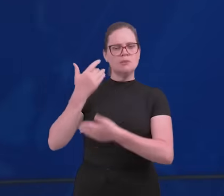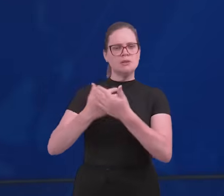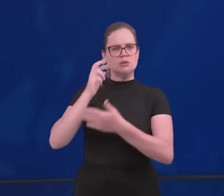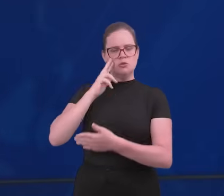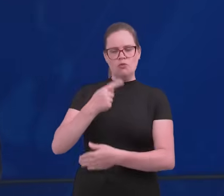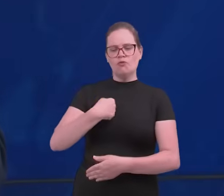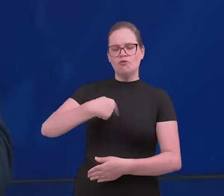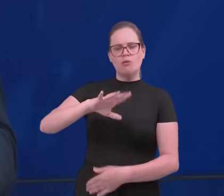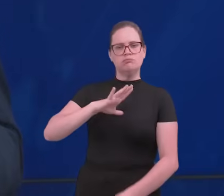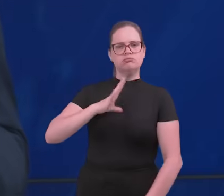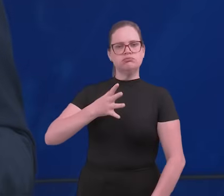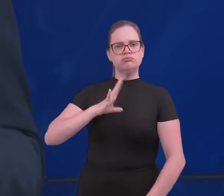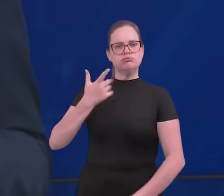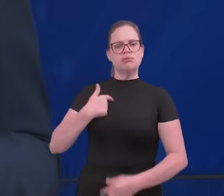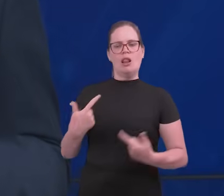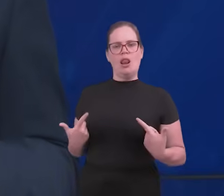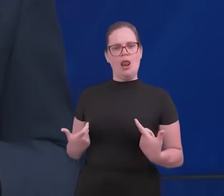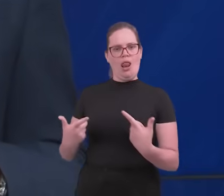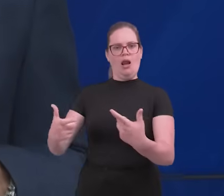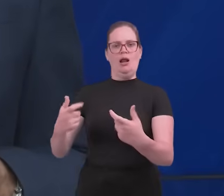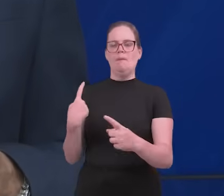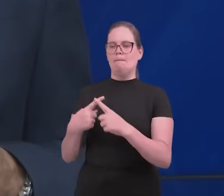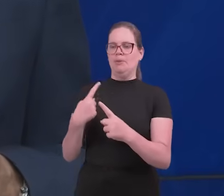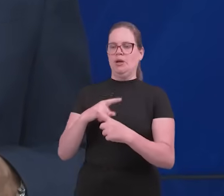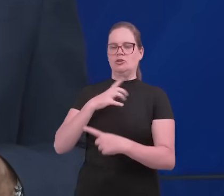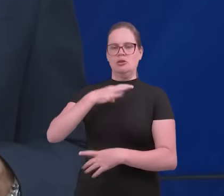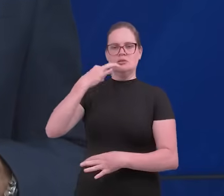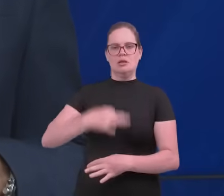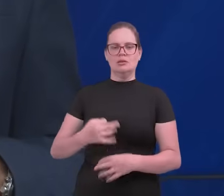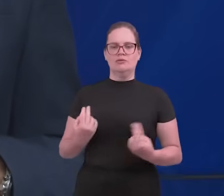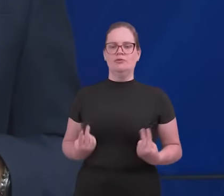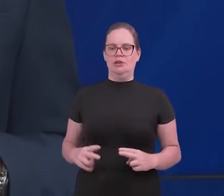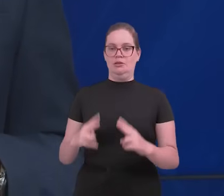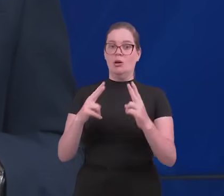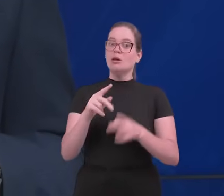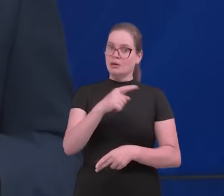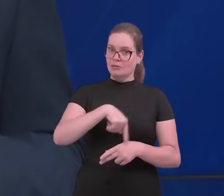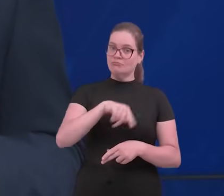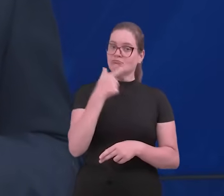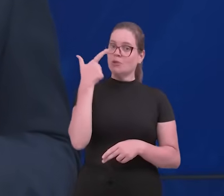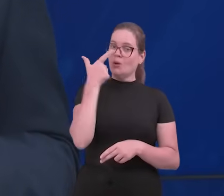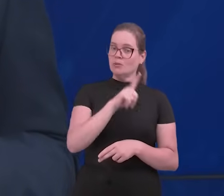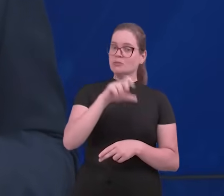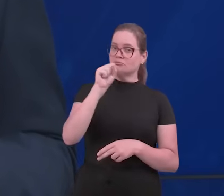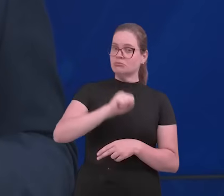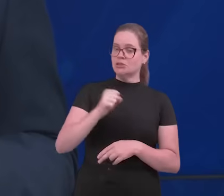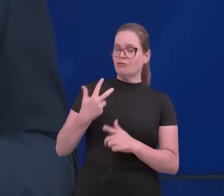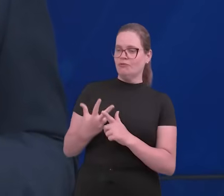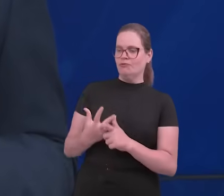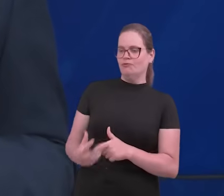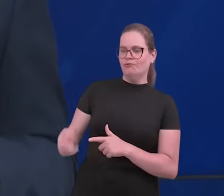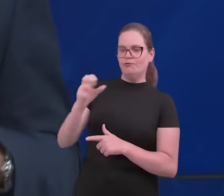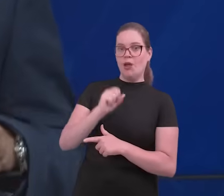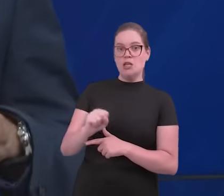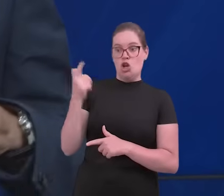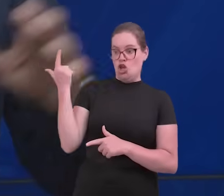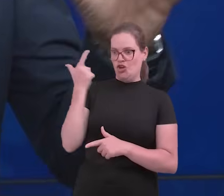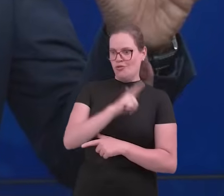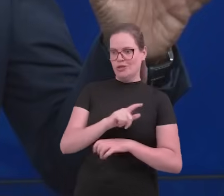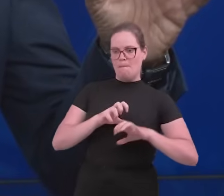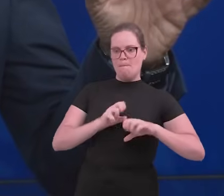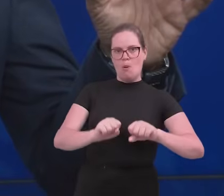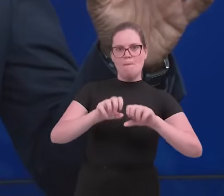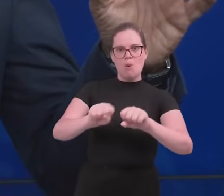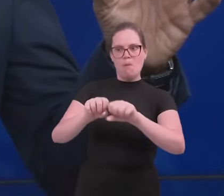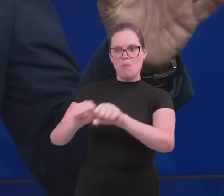Senhor. Para eles, a vitória foi certa. Eles venceram Sion e ainda